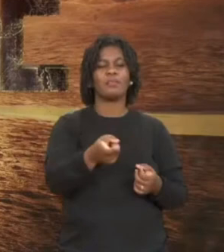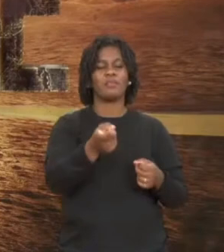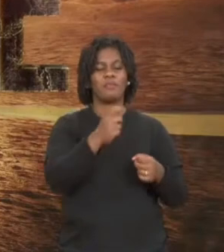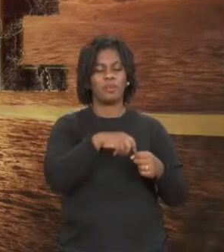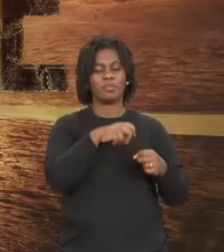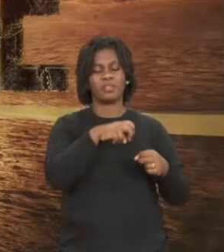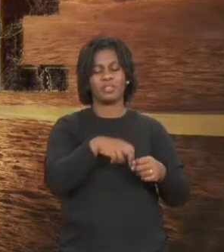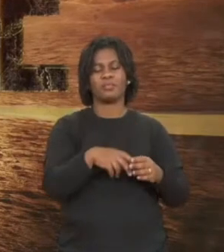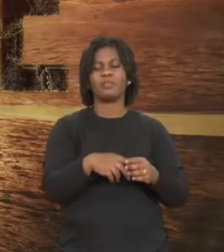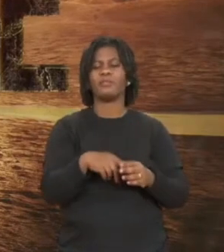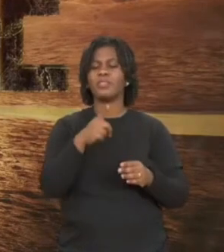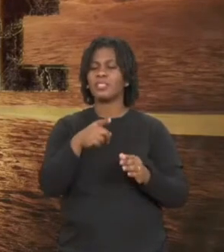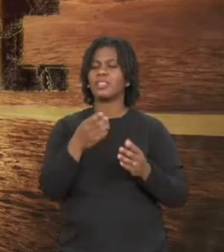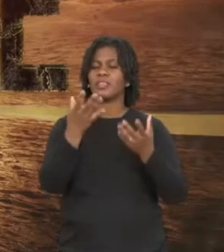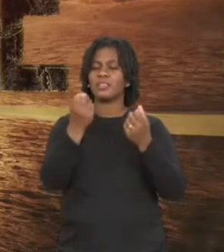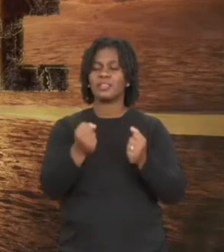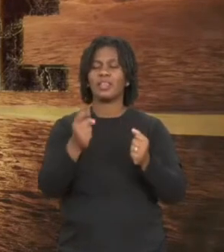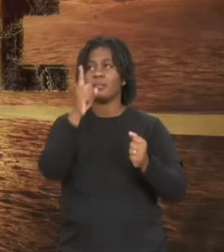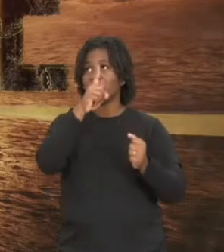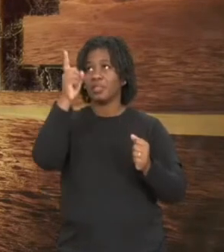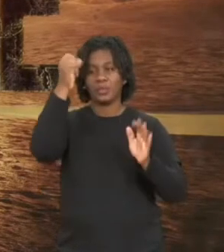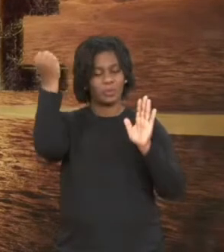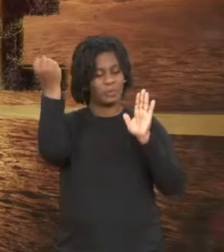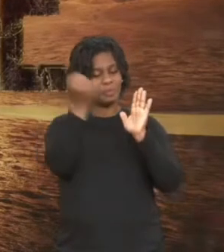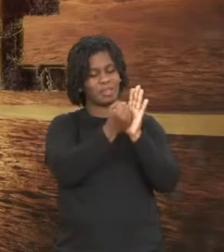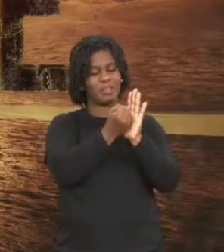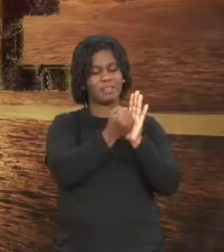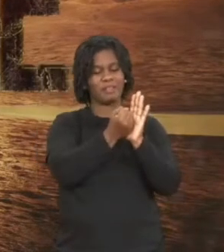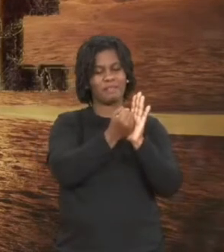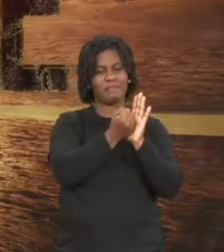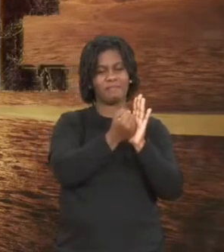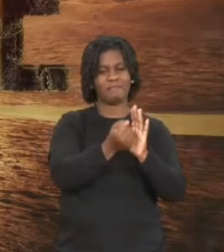Você recebe a marca dele.